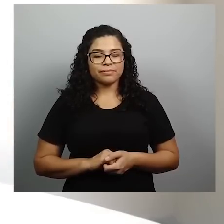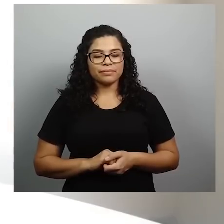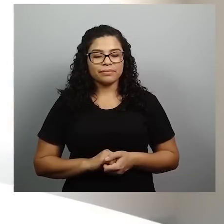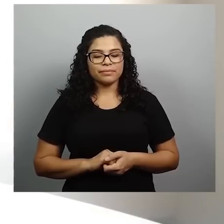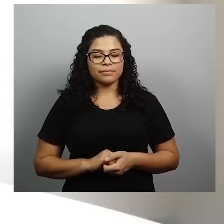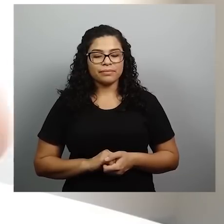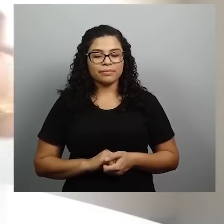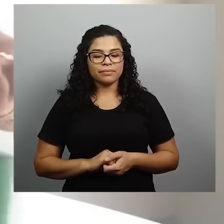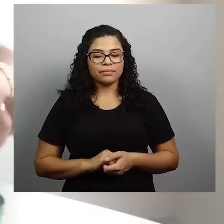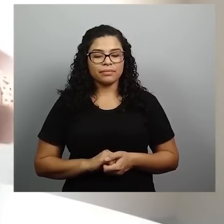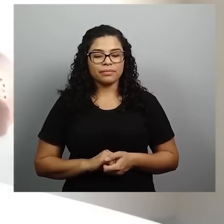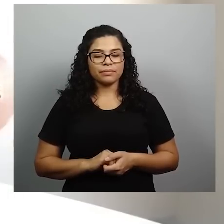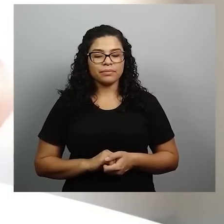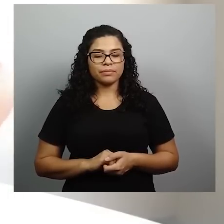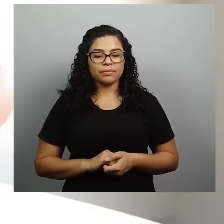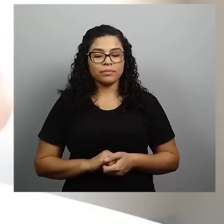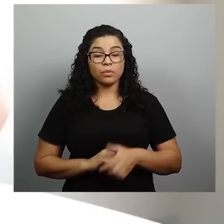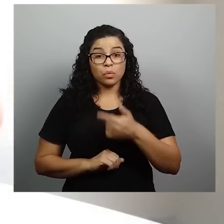Certo?